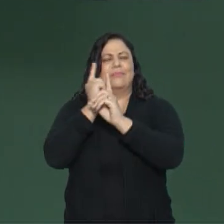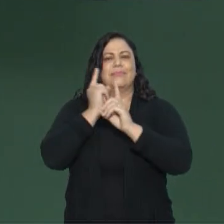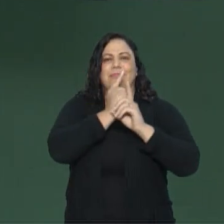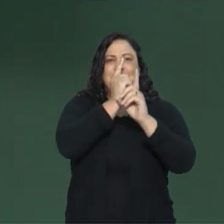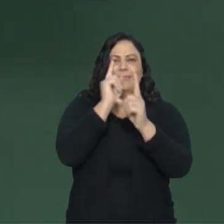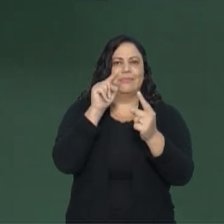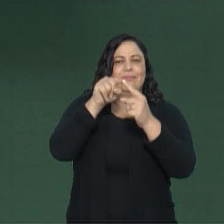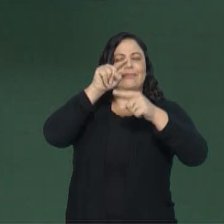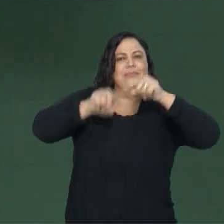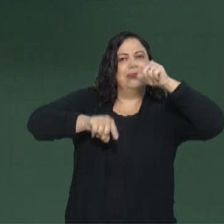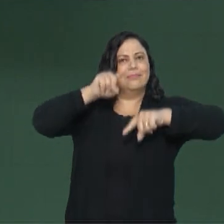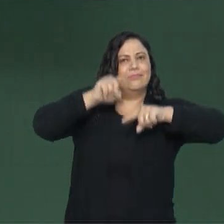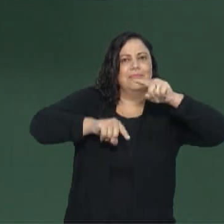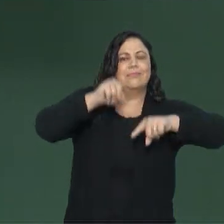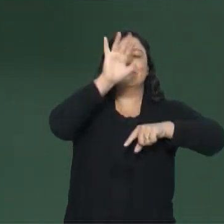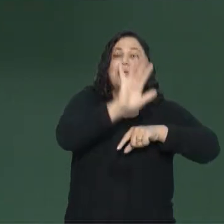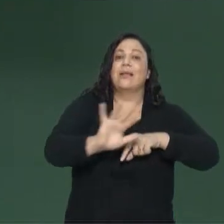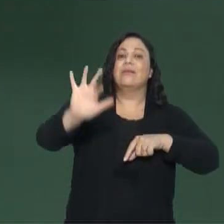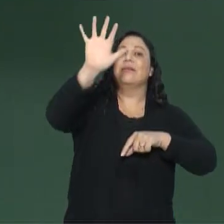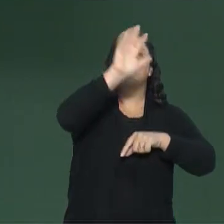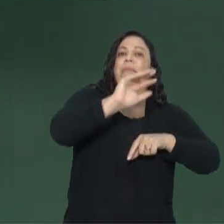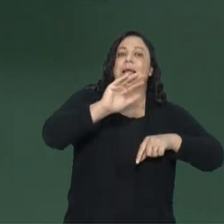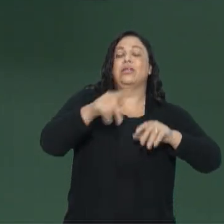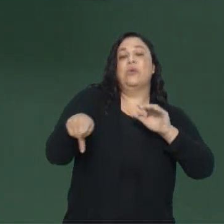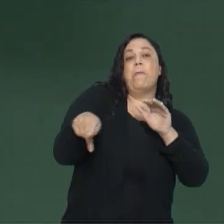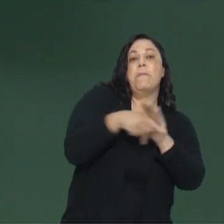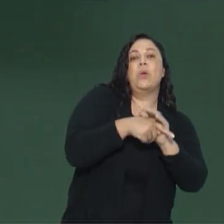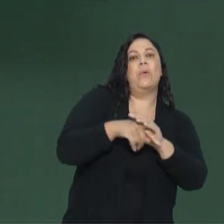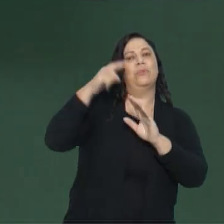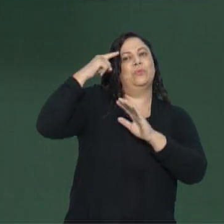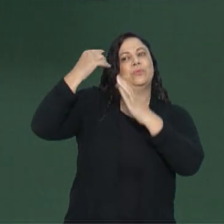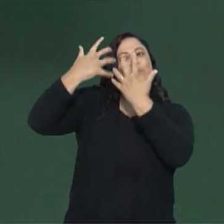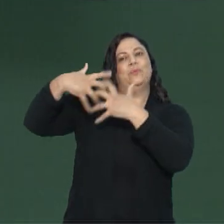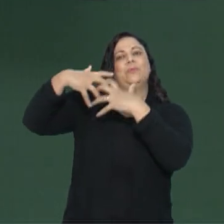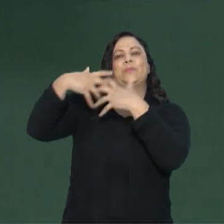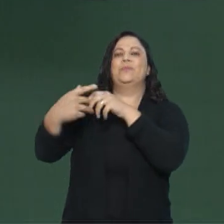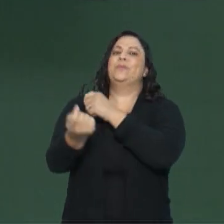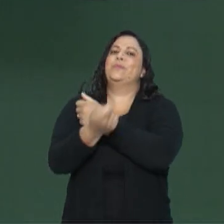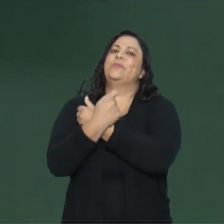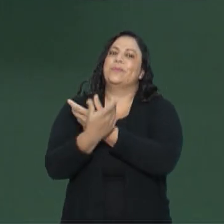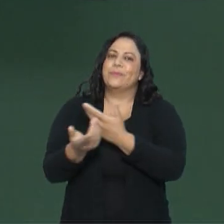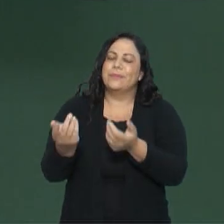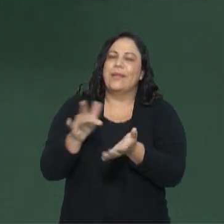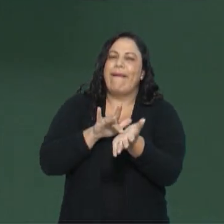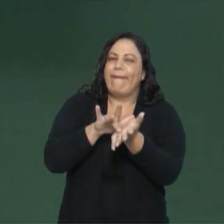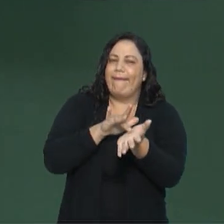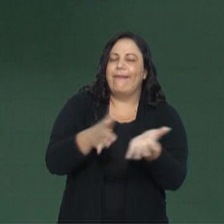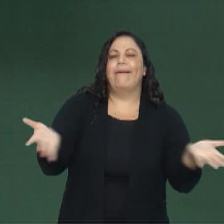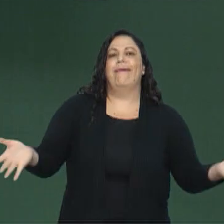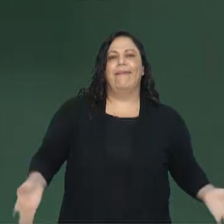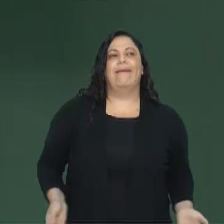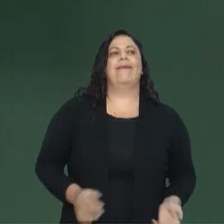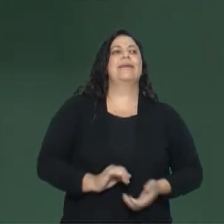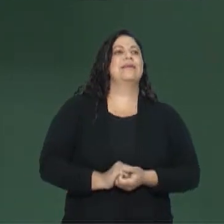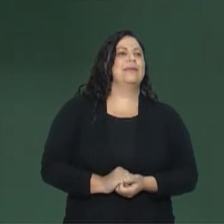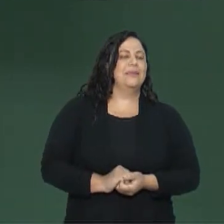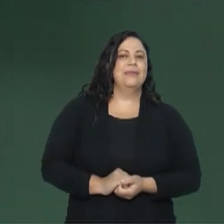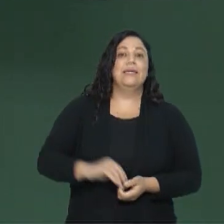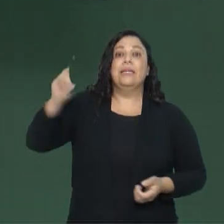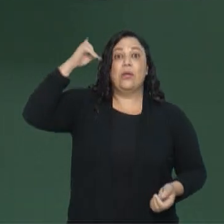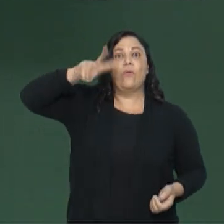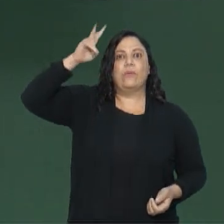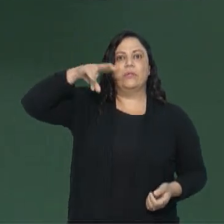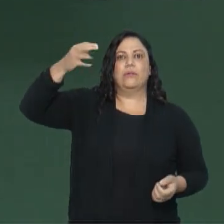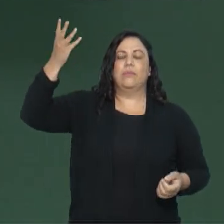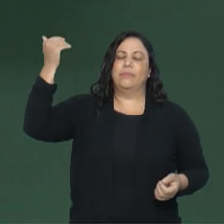imagem. São imagens que foram construídas para enganar o nosso cérebro. Então vamos para o nosso assunto? Vamos relembrar? E para relembrar